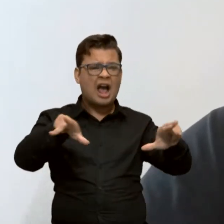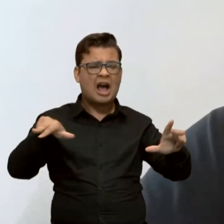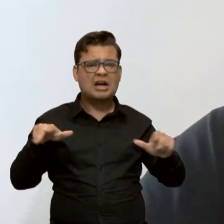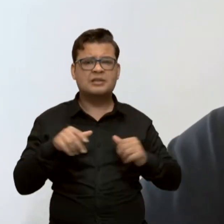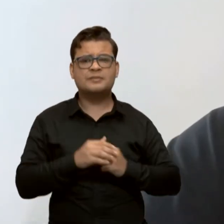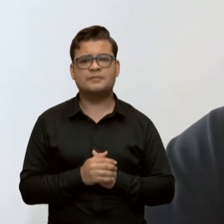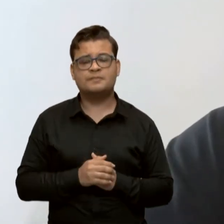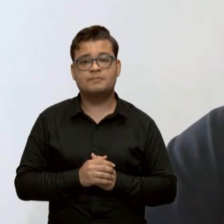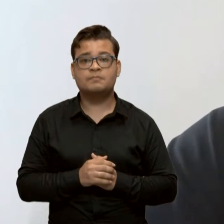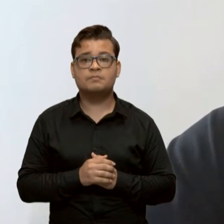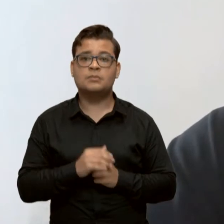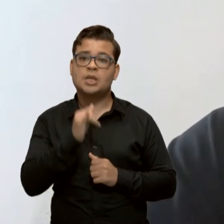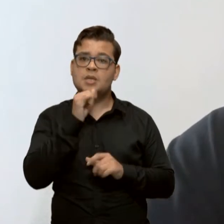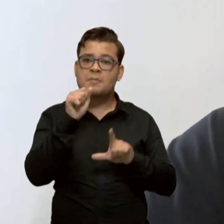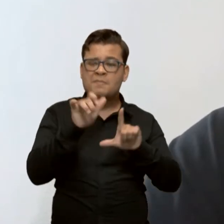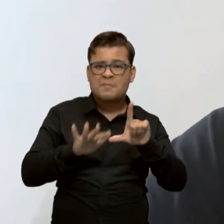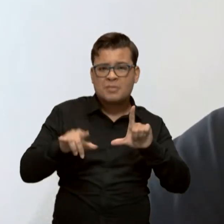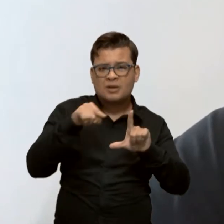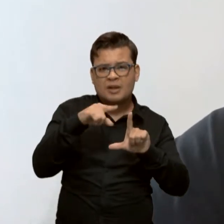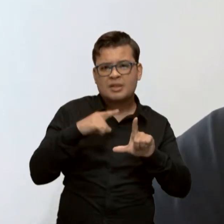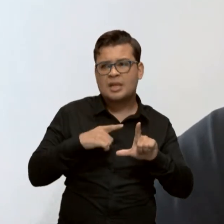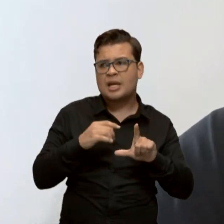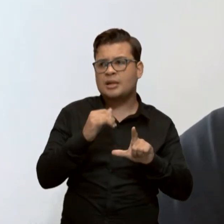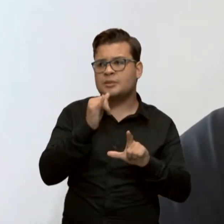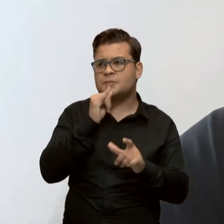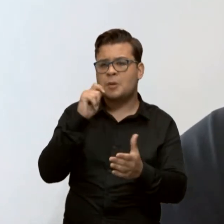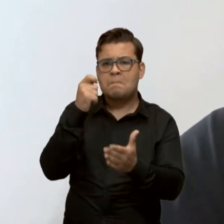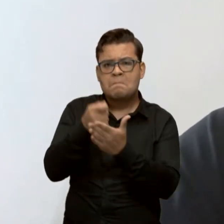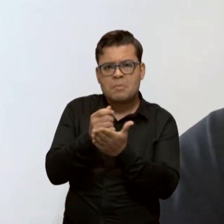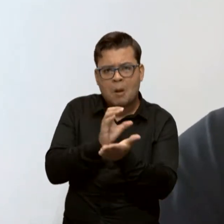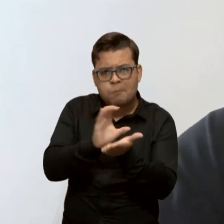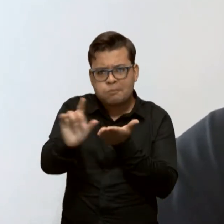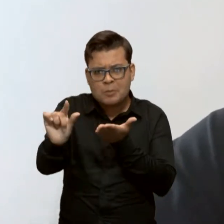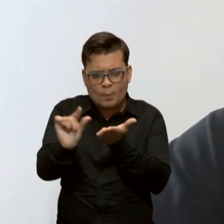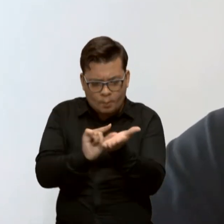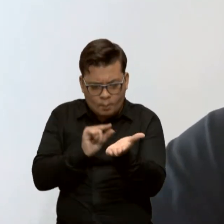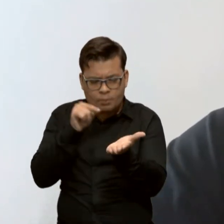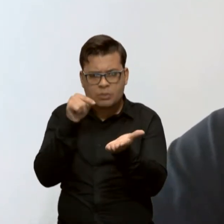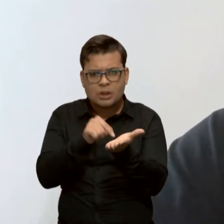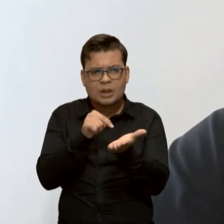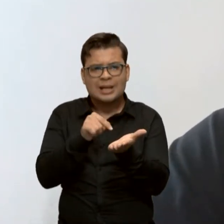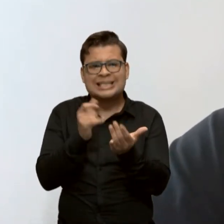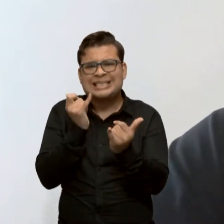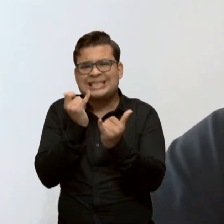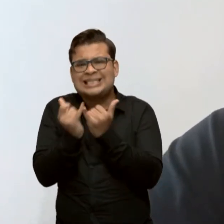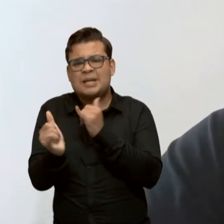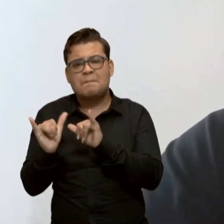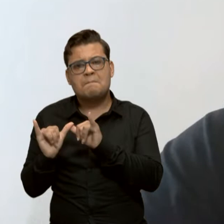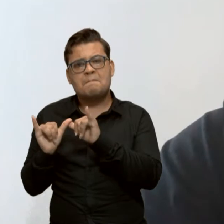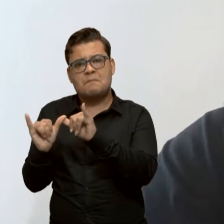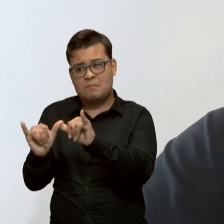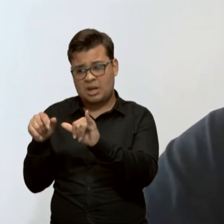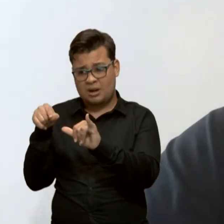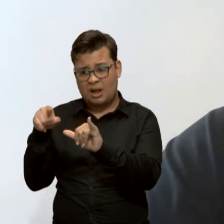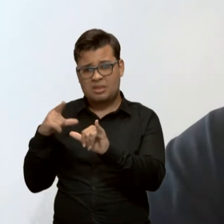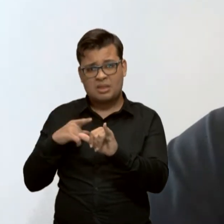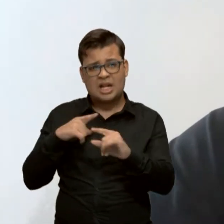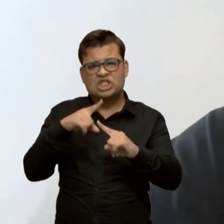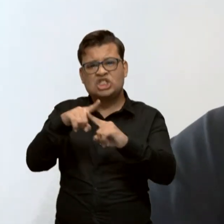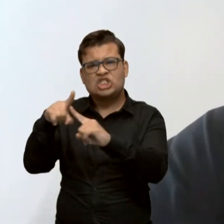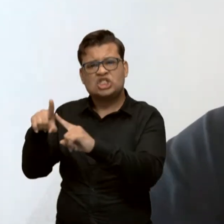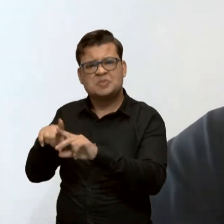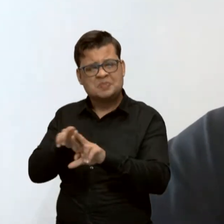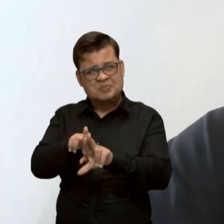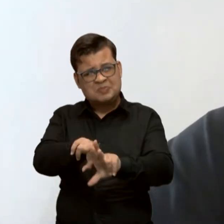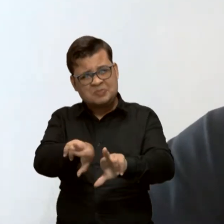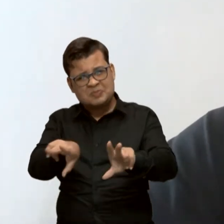de cashback semelhante ao supermercado, né, entre aspas, que ofereça produtos de diferentes categorias, talvez ele queira